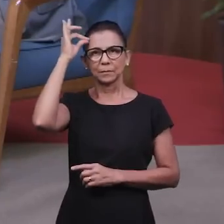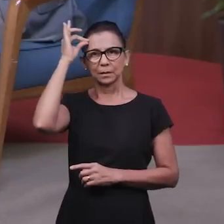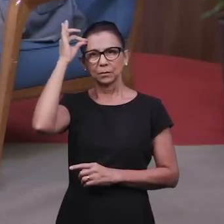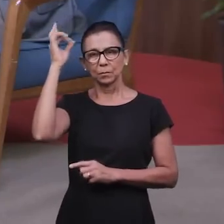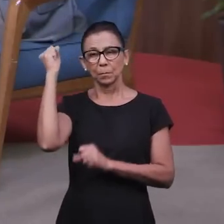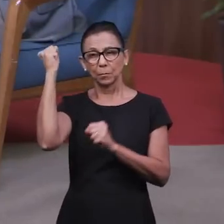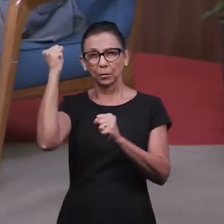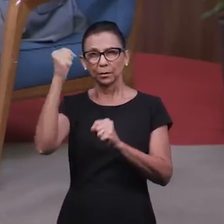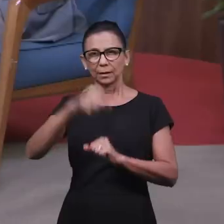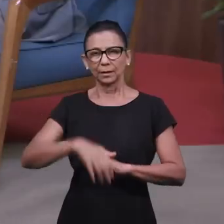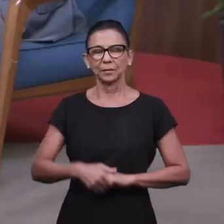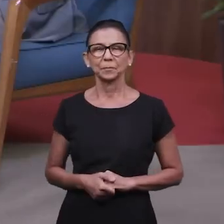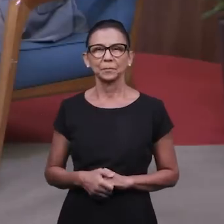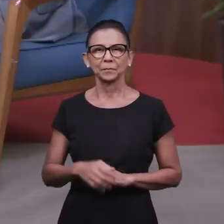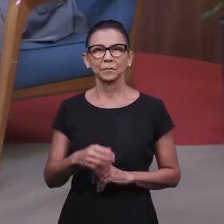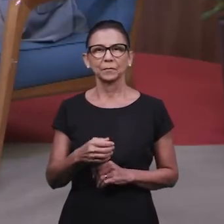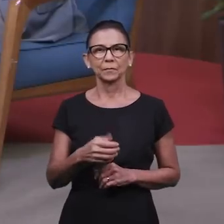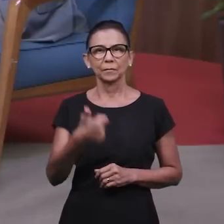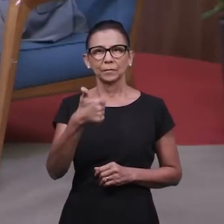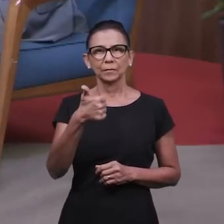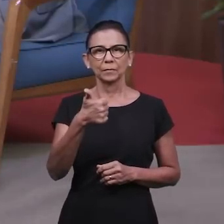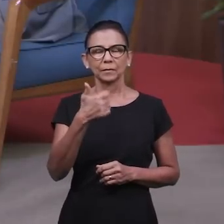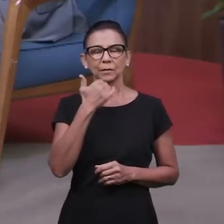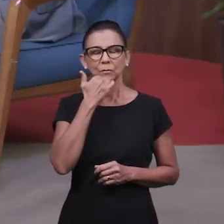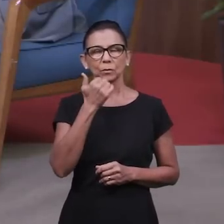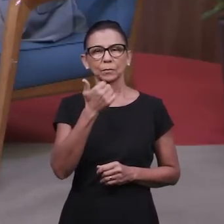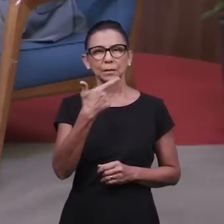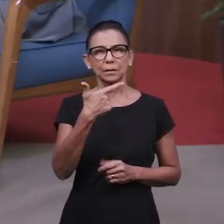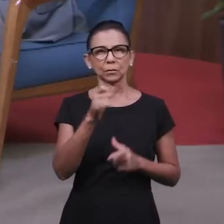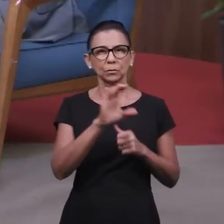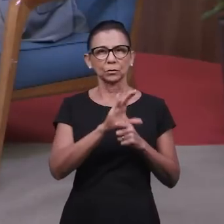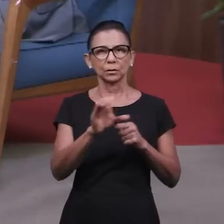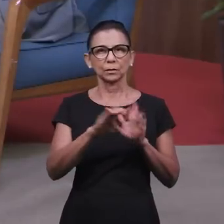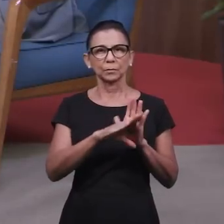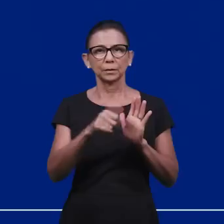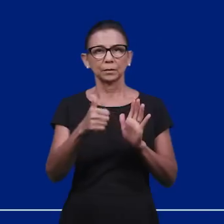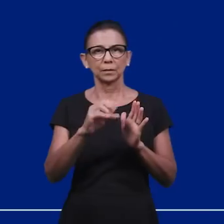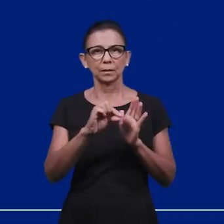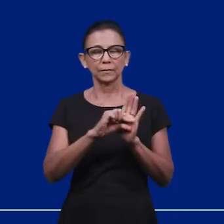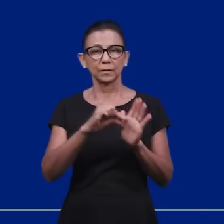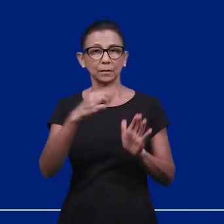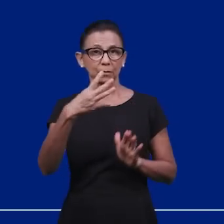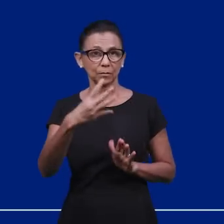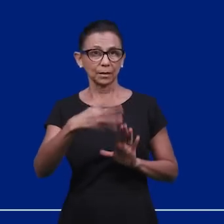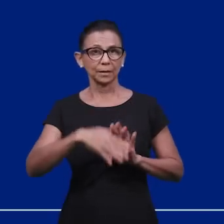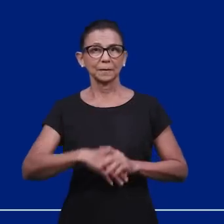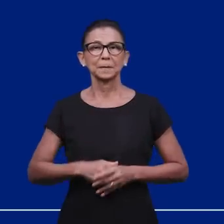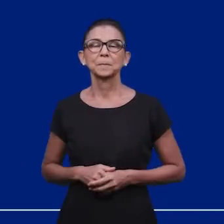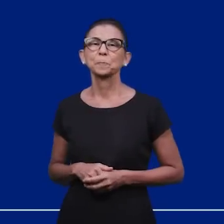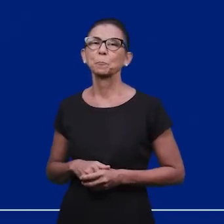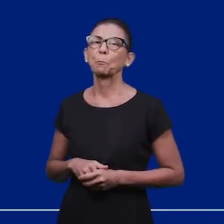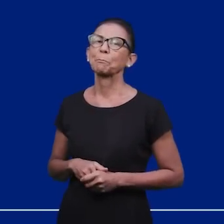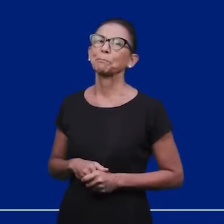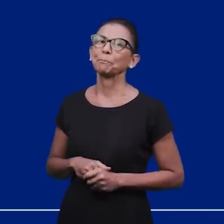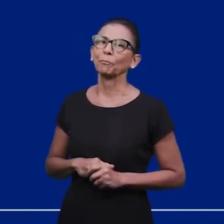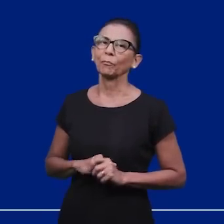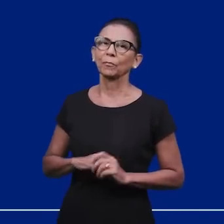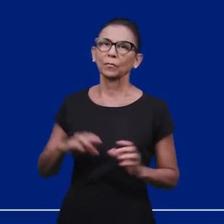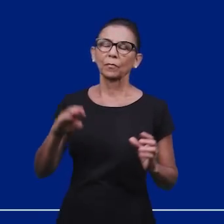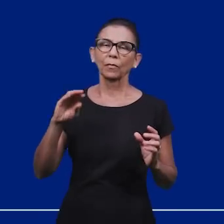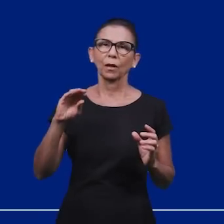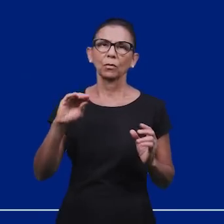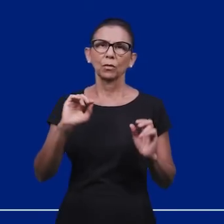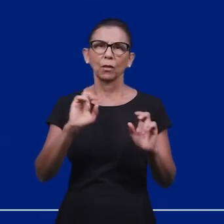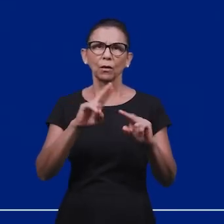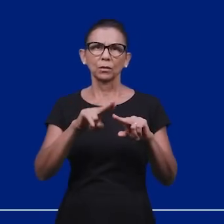estão colocadas à nossa disposição. 2 Coríntios, capítulo 10, verso 4, diz assim: porque as armas da nossa milícia não